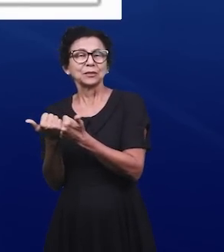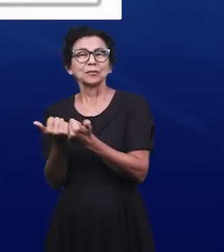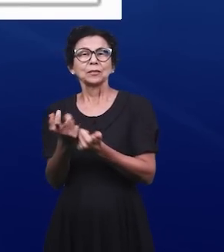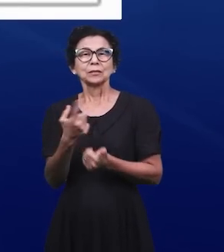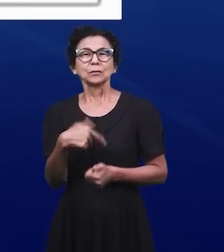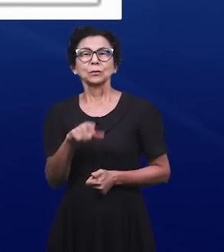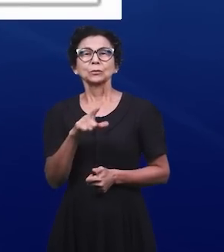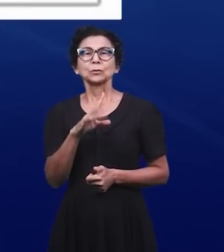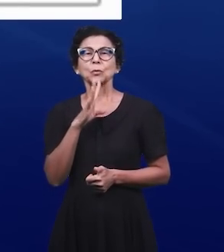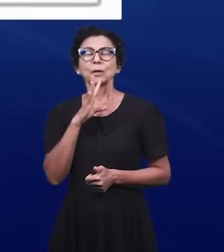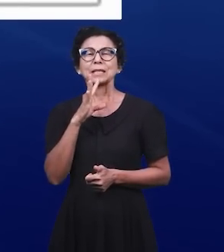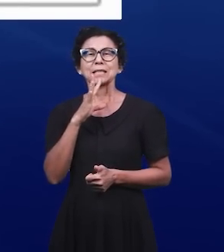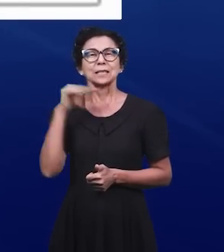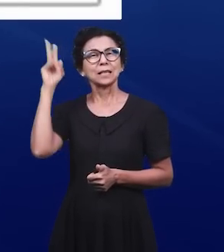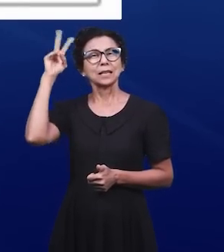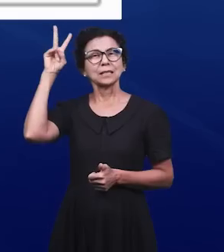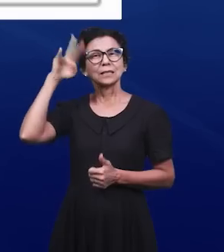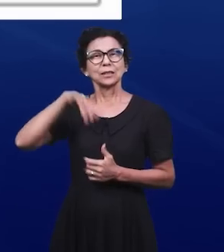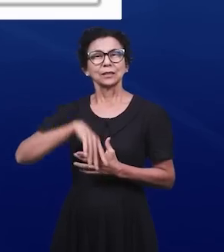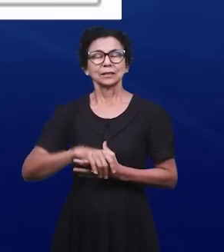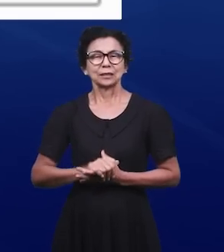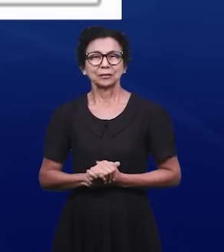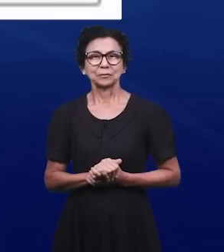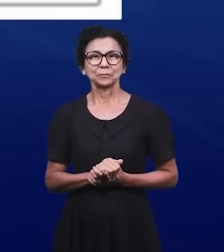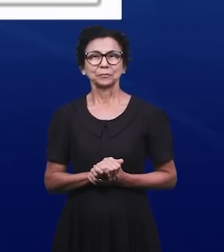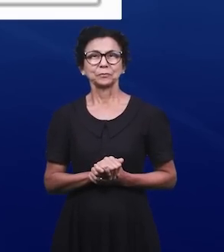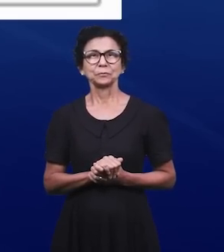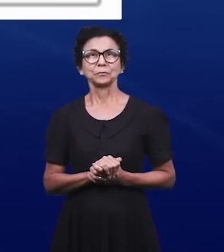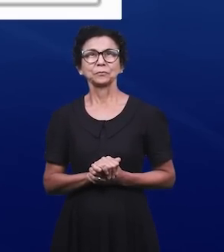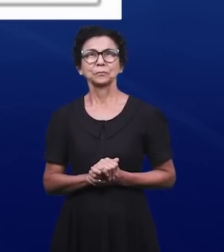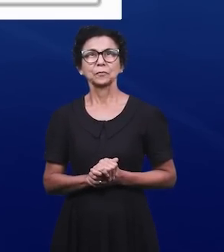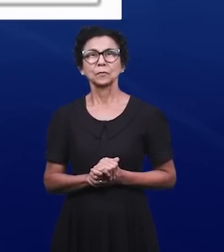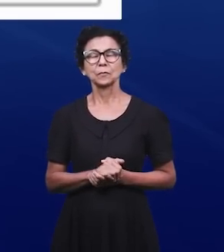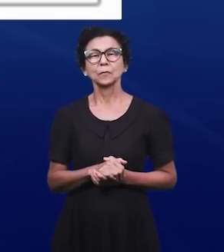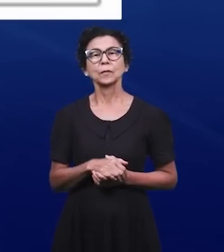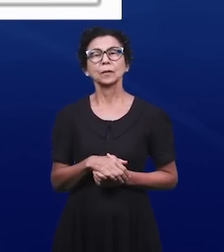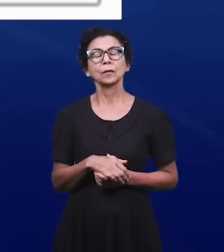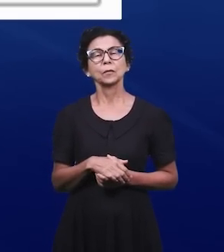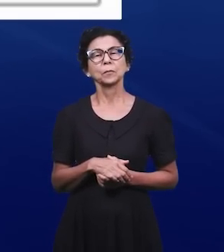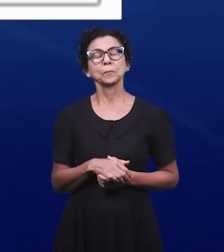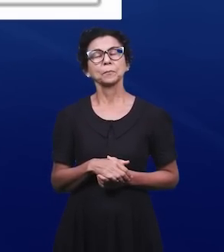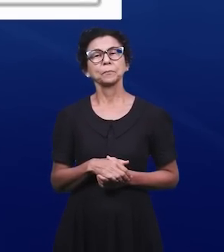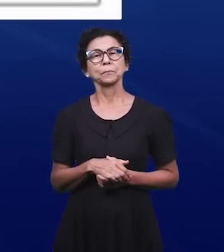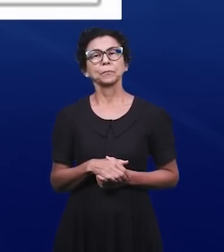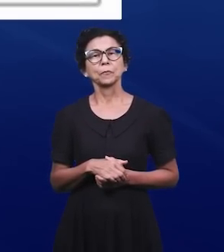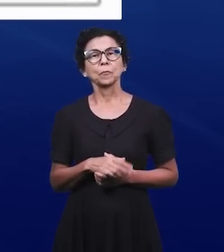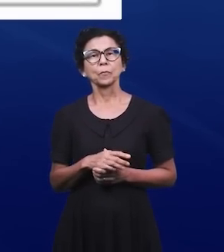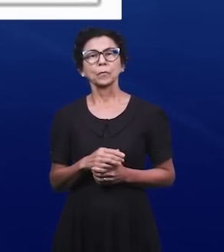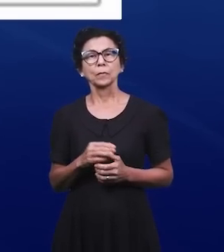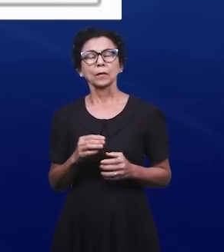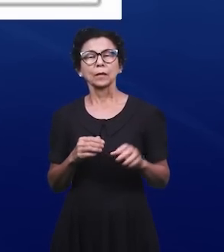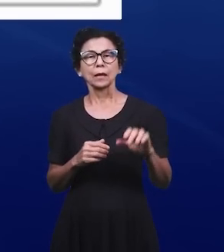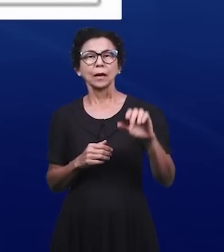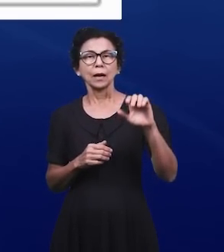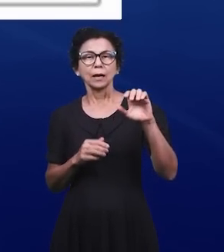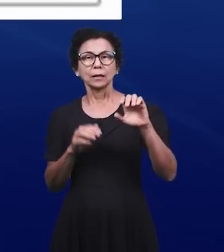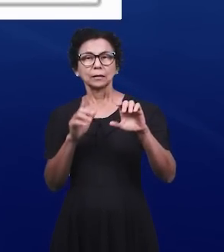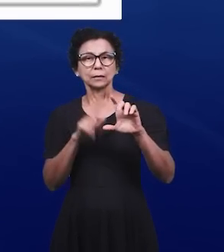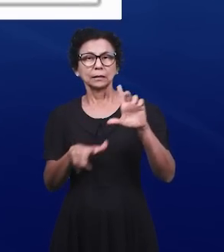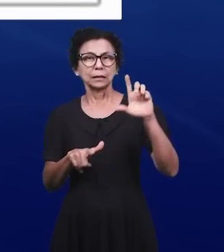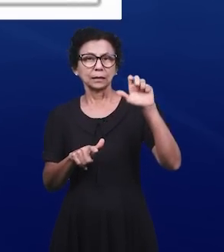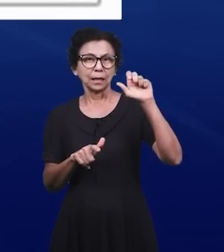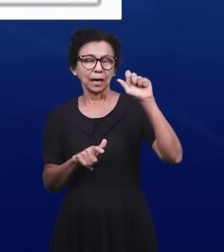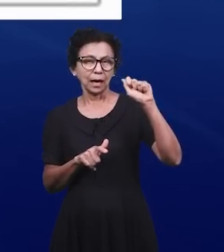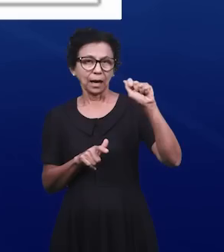história como criptografia Atabash? O A é a primeira letra, né, do alfabeto hebraico,